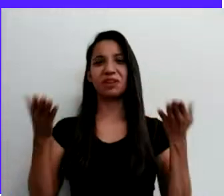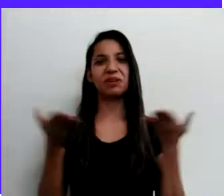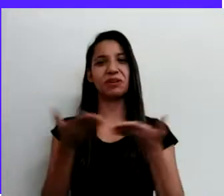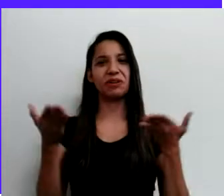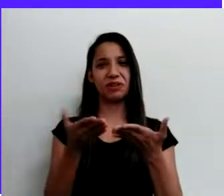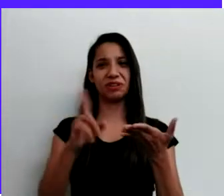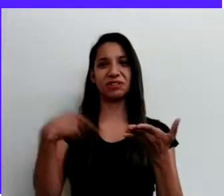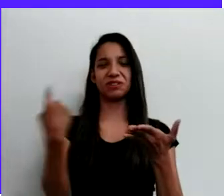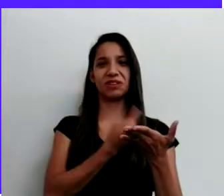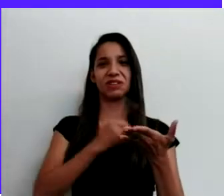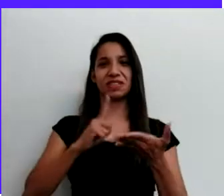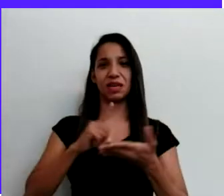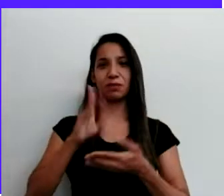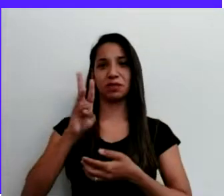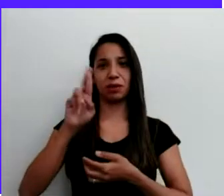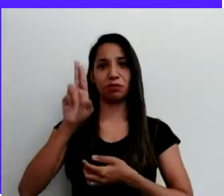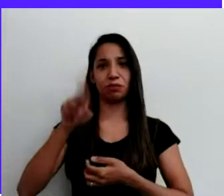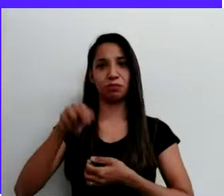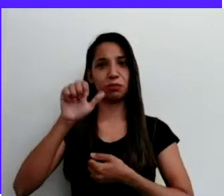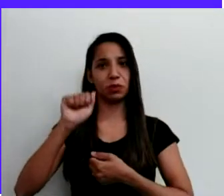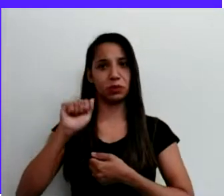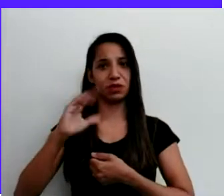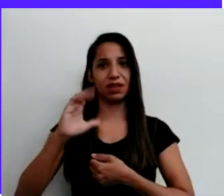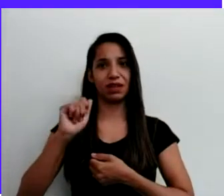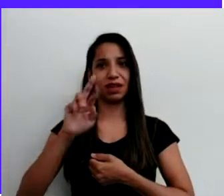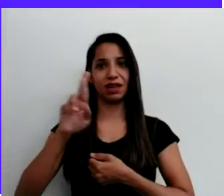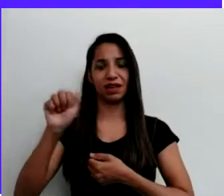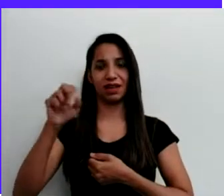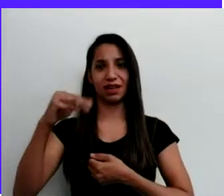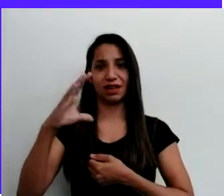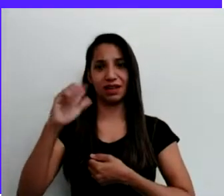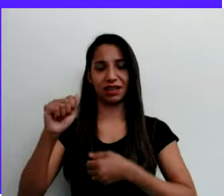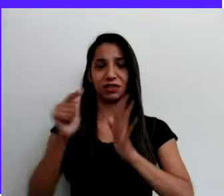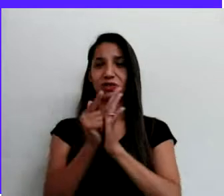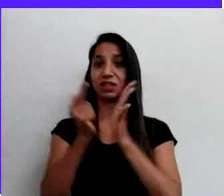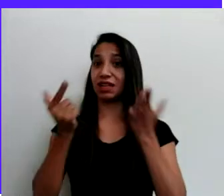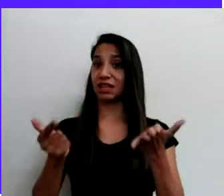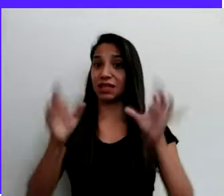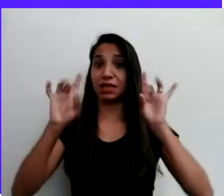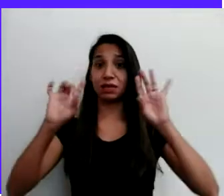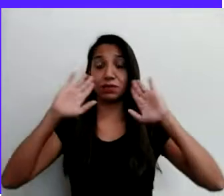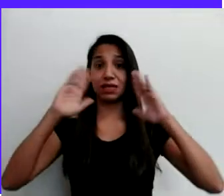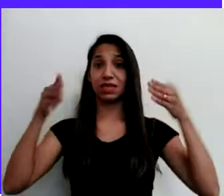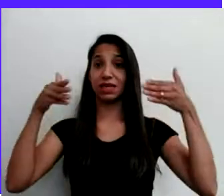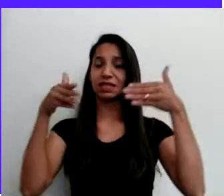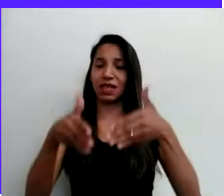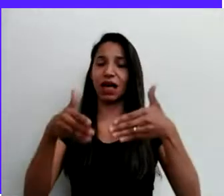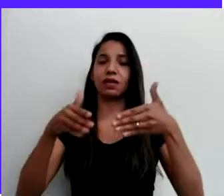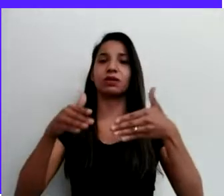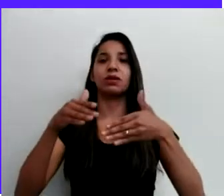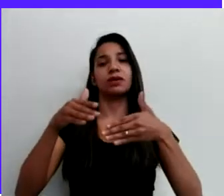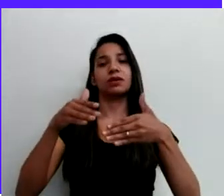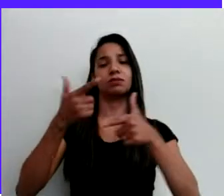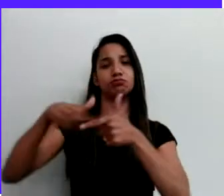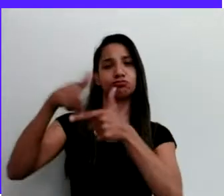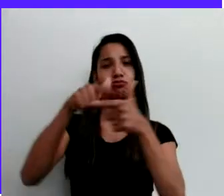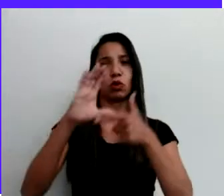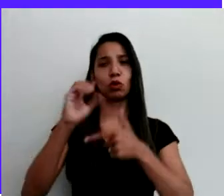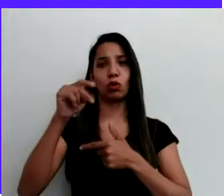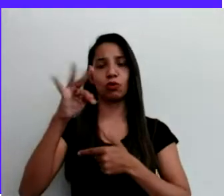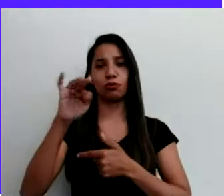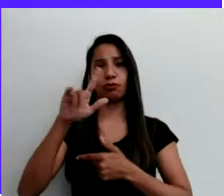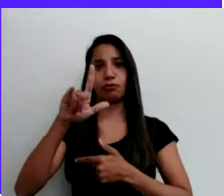Adriana Carranca, jornalista, especializada na cobertura de conflitos, crises humanitárias e direitos humanos, com um